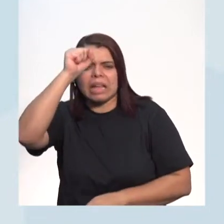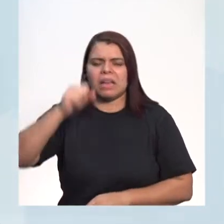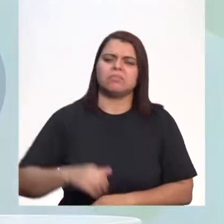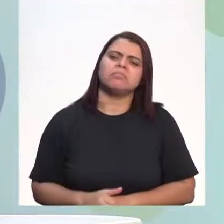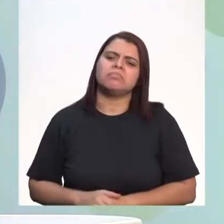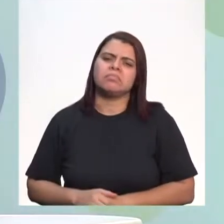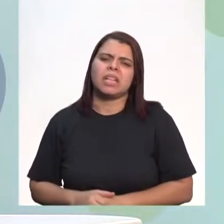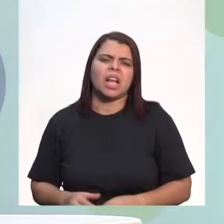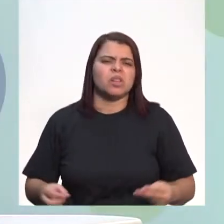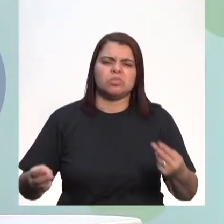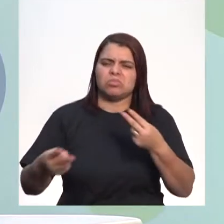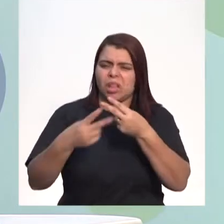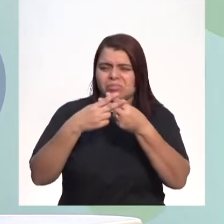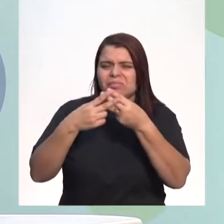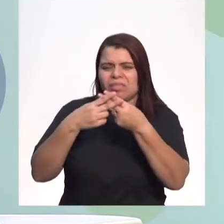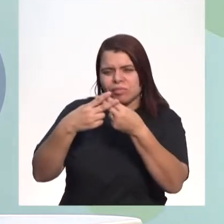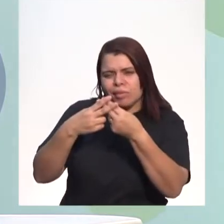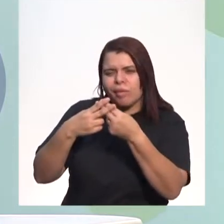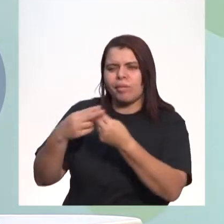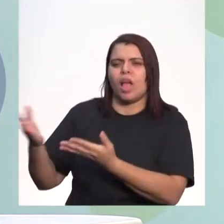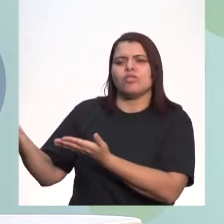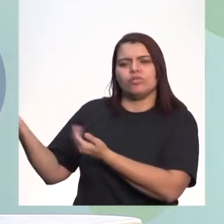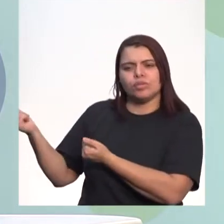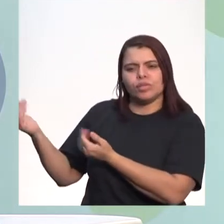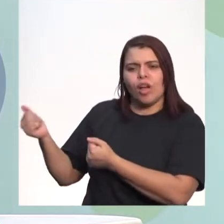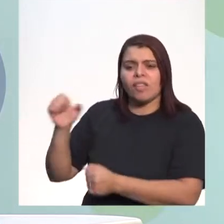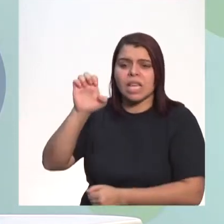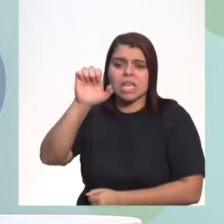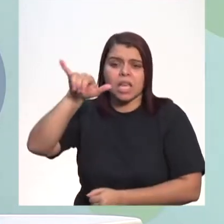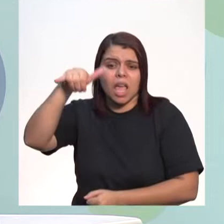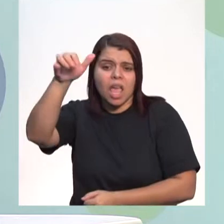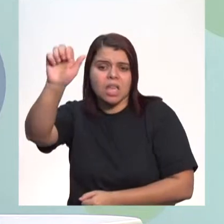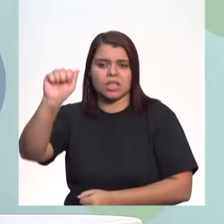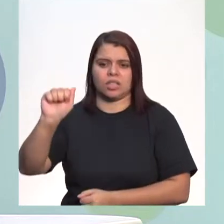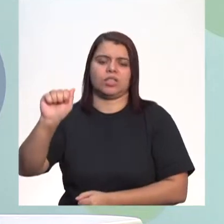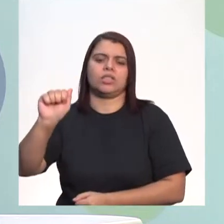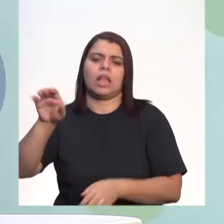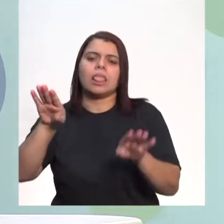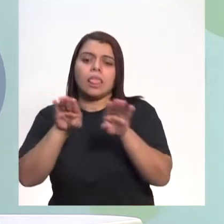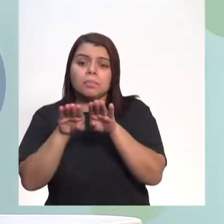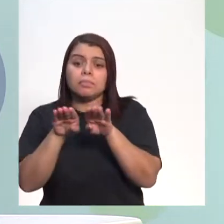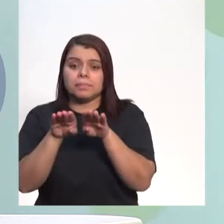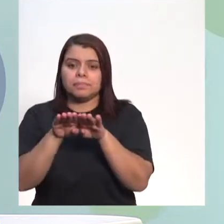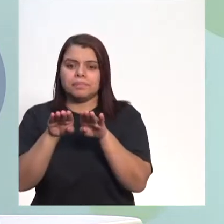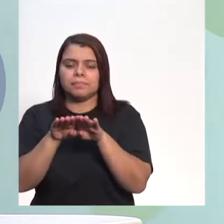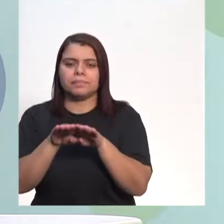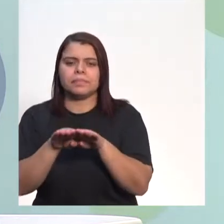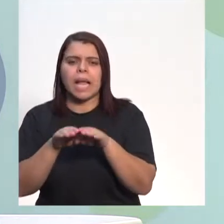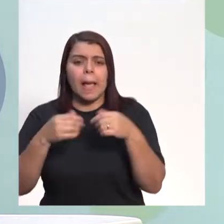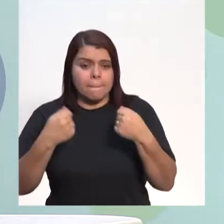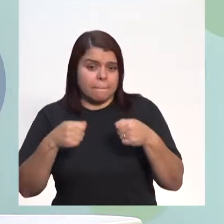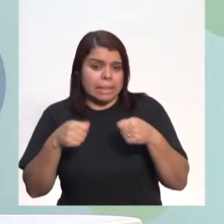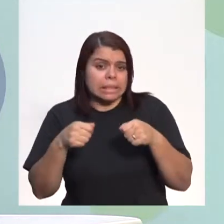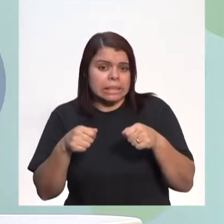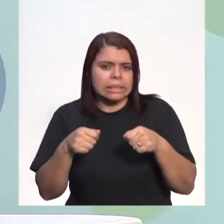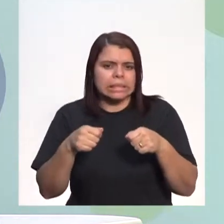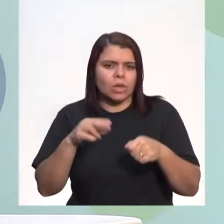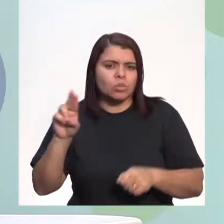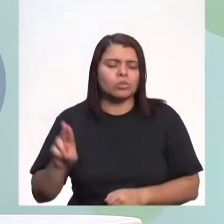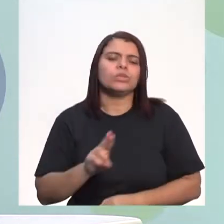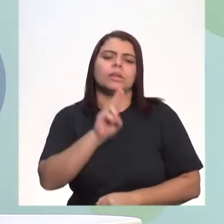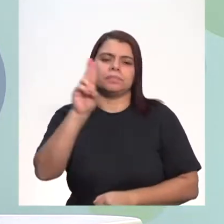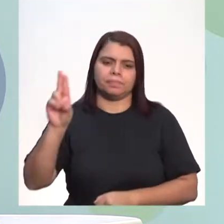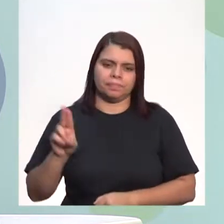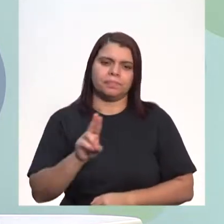do prisional, educação de jovens e adultos, então são pautas extremamente importantes que também precisam ser desenvolvidas aí